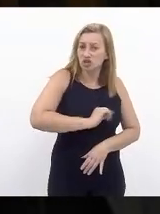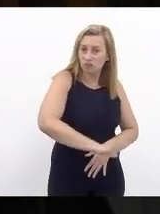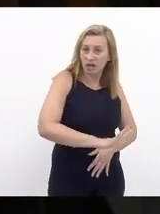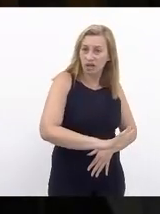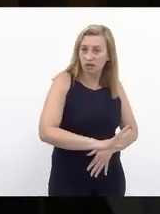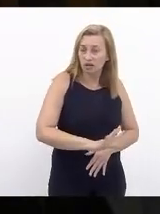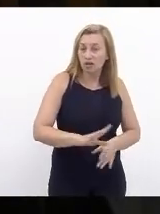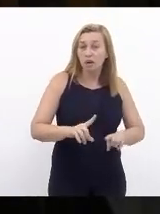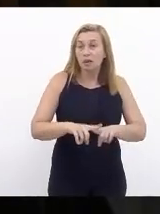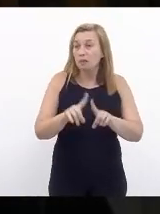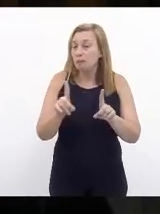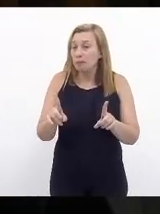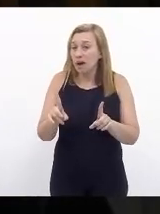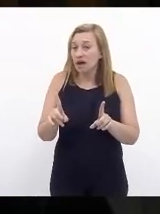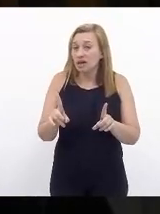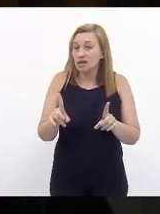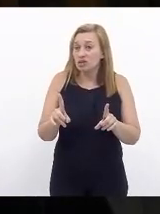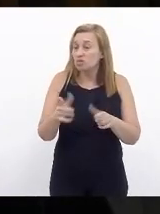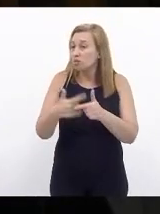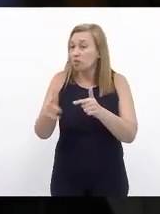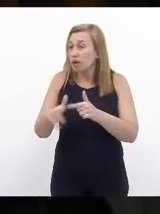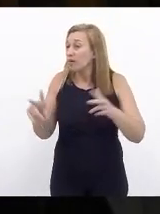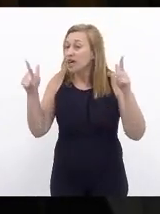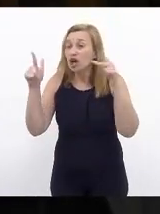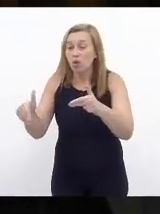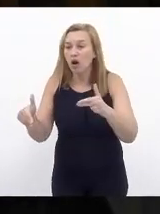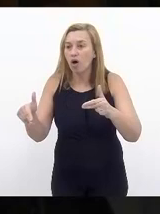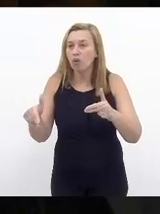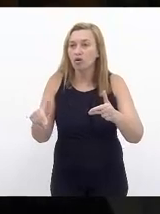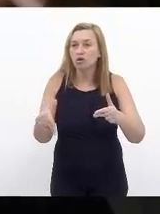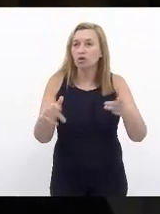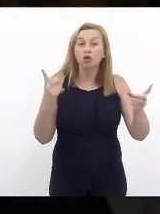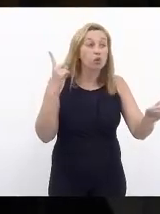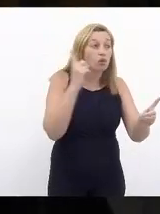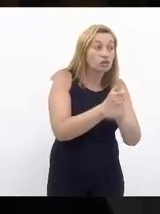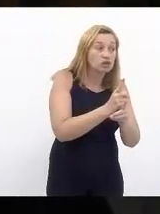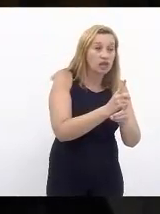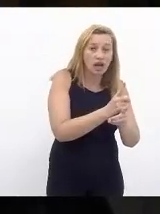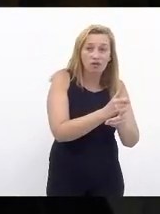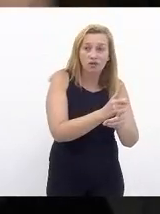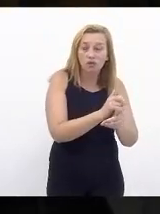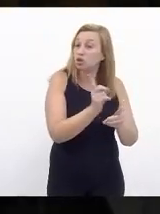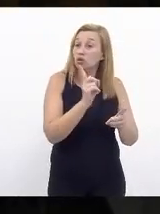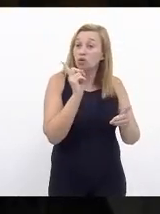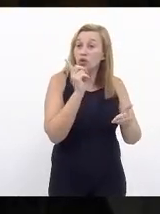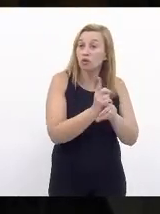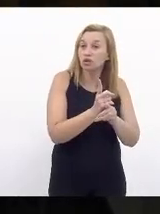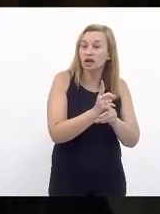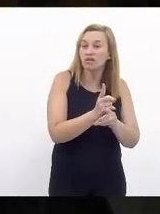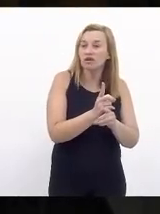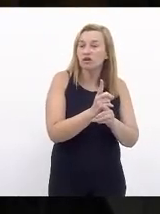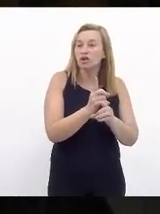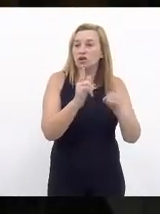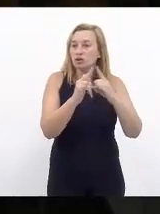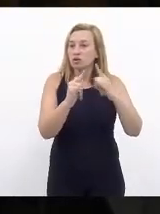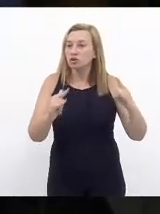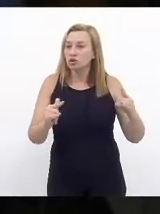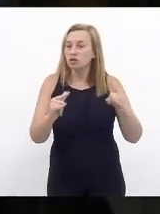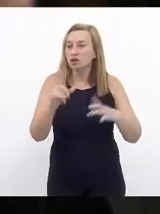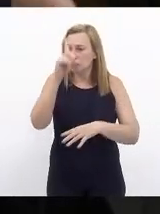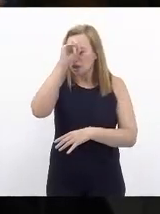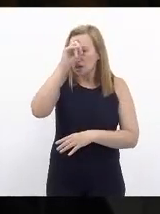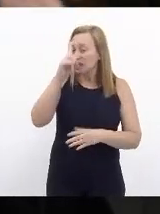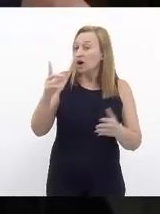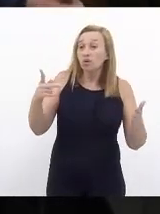moscas estão sendo as mesmas. O que eu encontrava nos hospitais de campanha, ou melhor, o que eu não encontrava nos hospitais de campanha, é o que está acontecendo nas